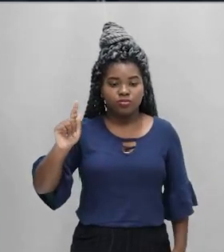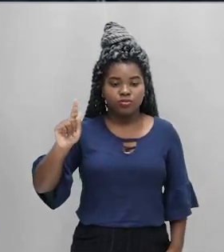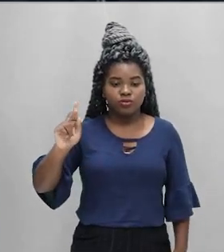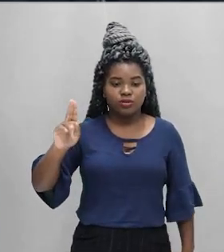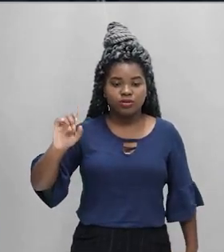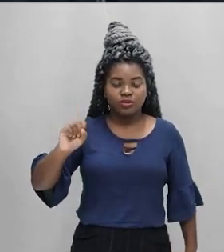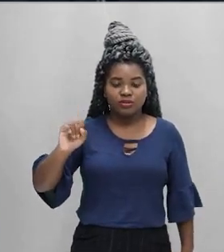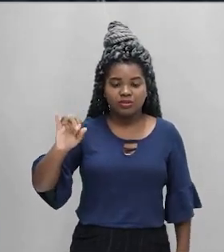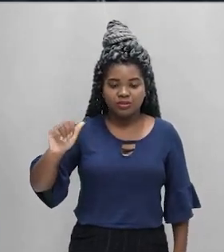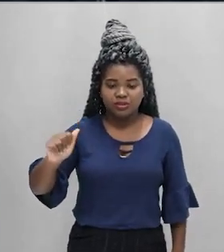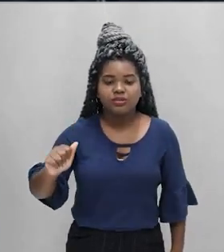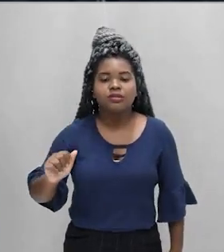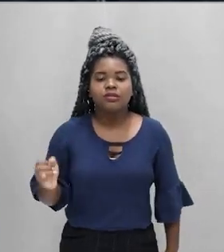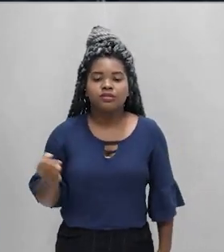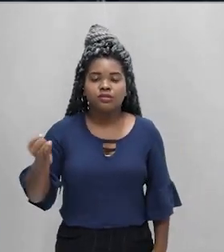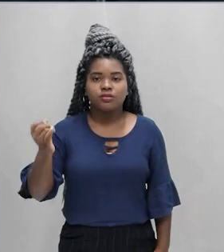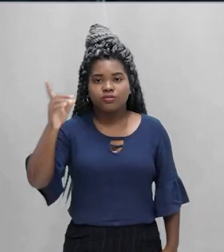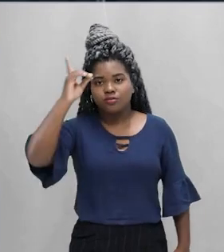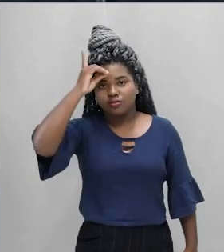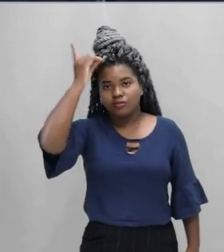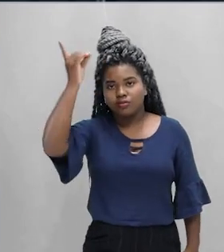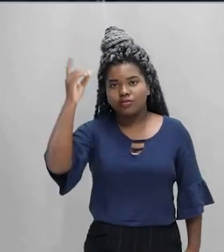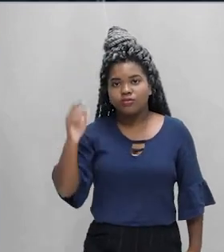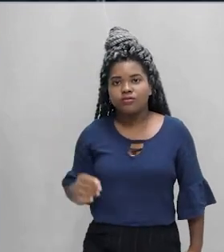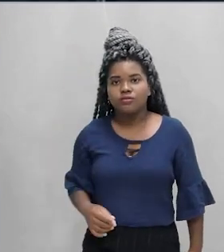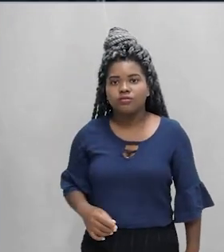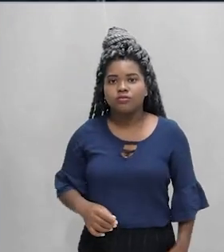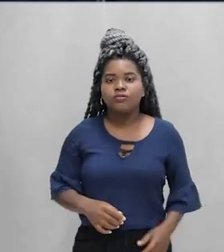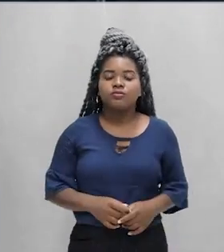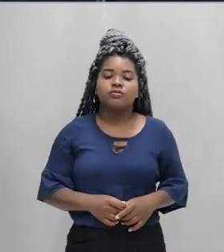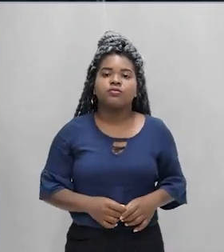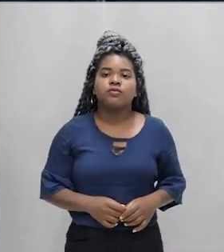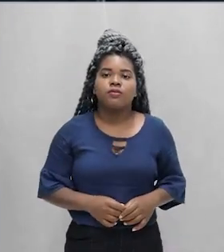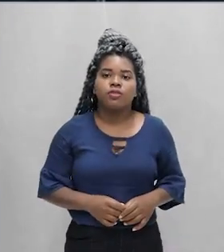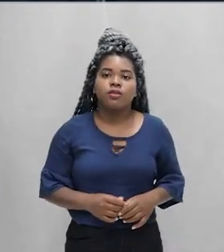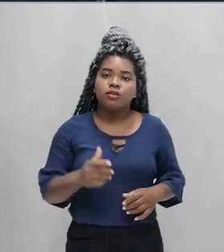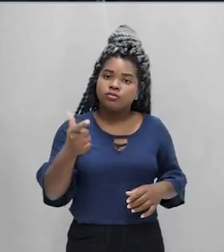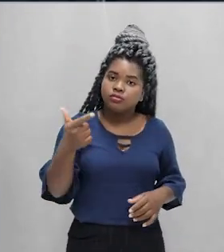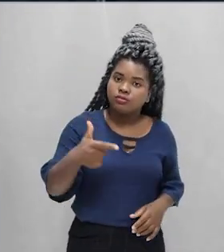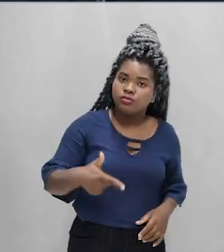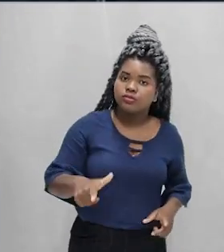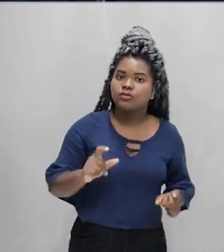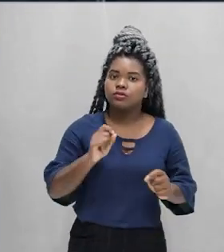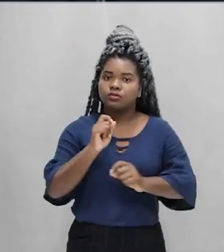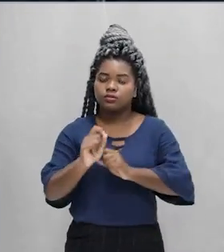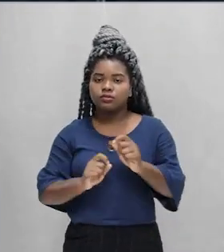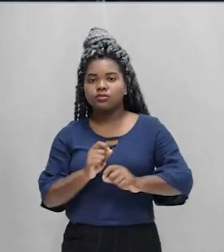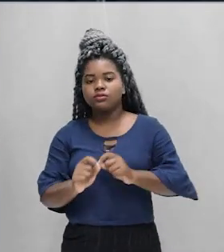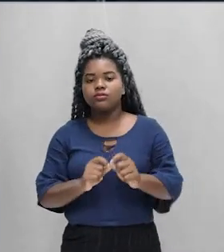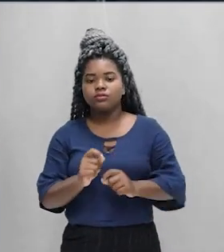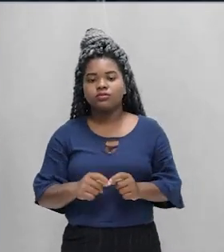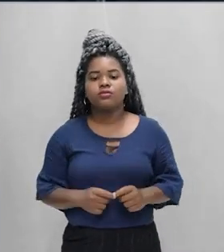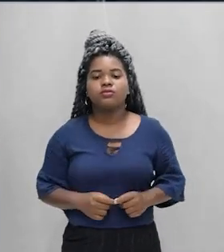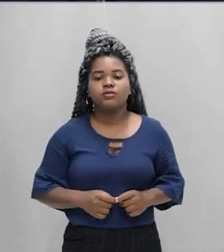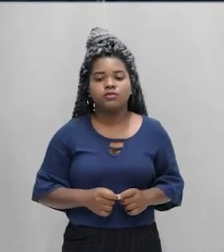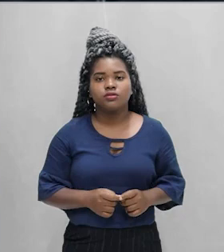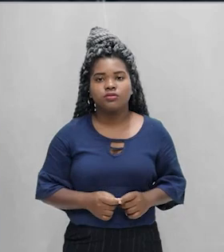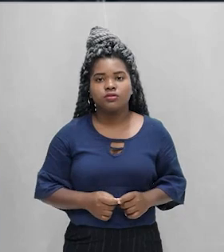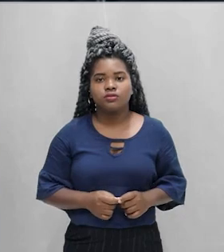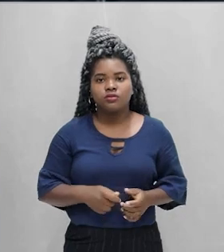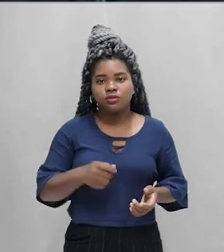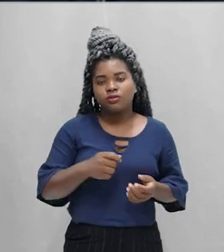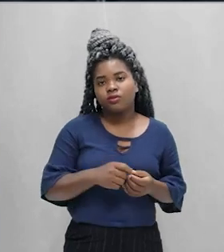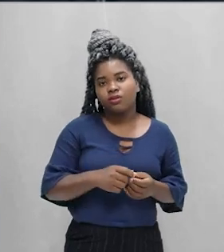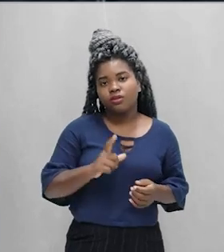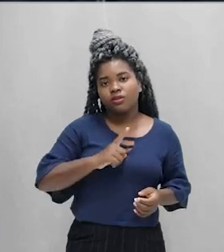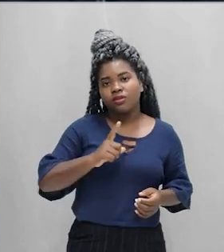essas ideias, traz para Portugal, tá? E também para continuar essa permanência no